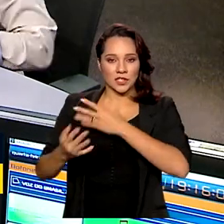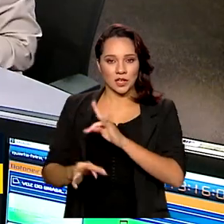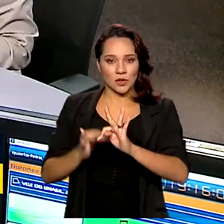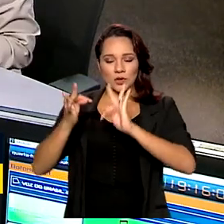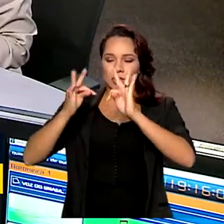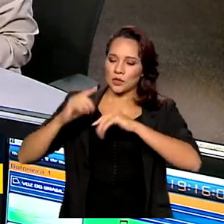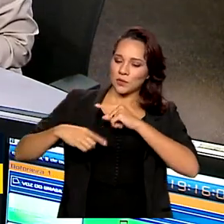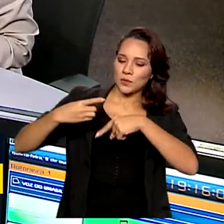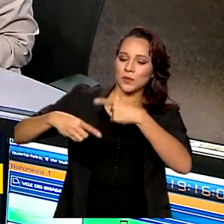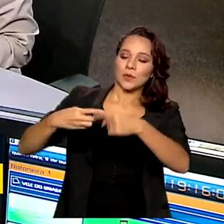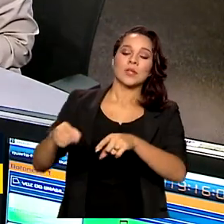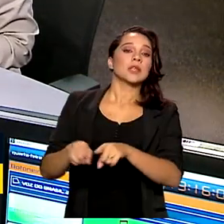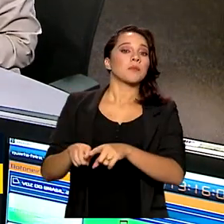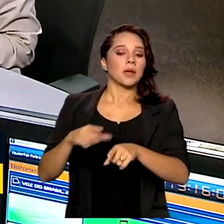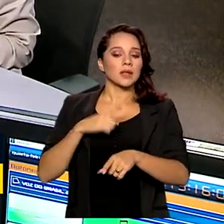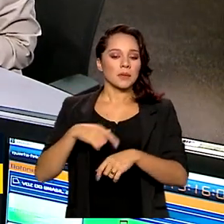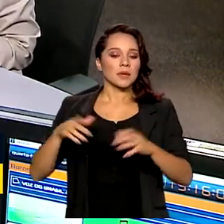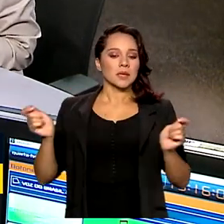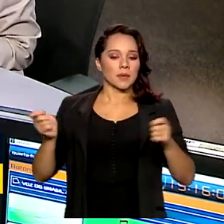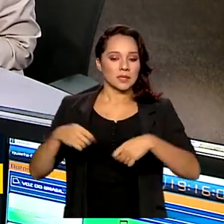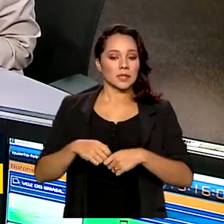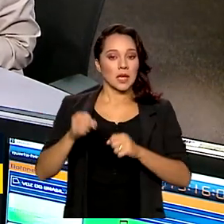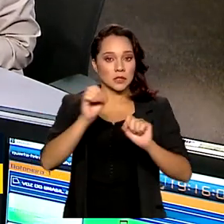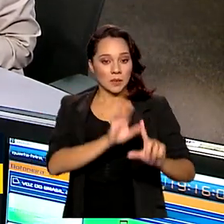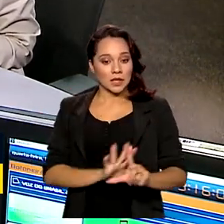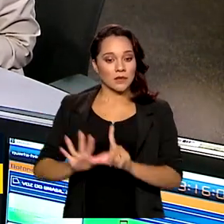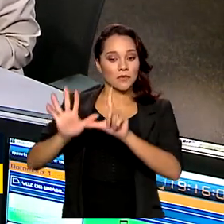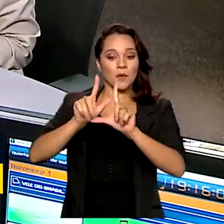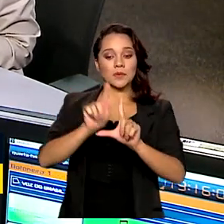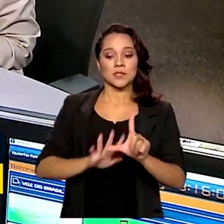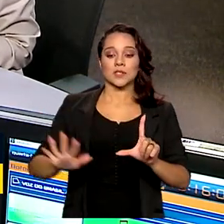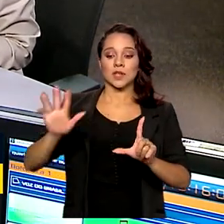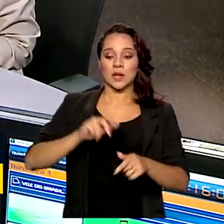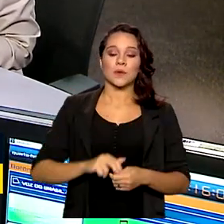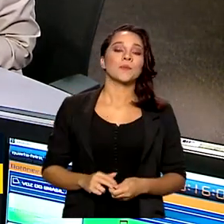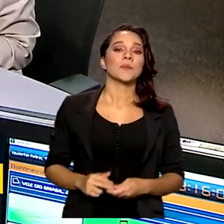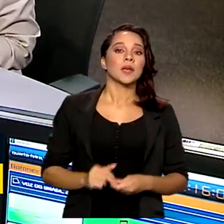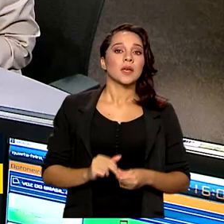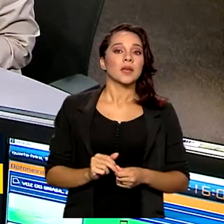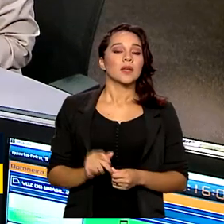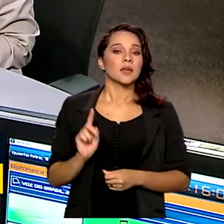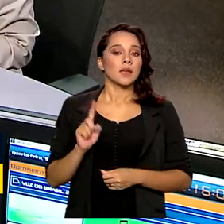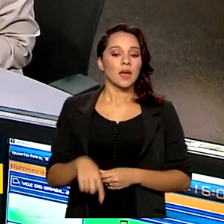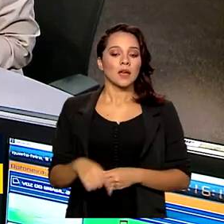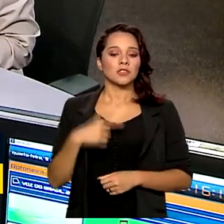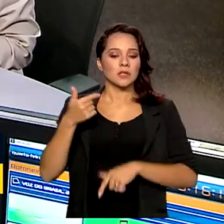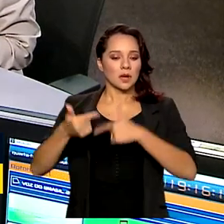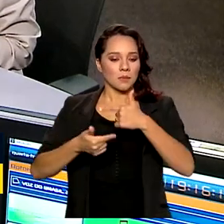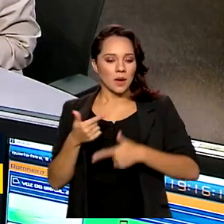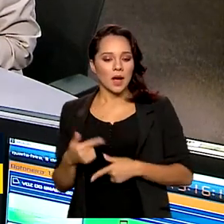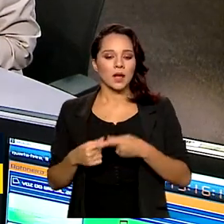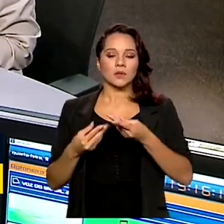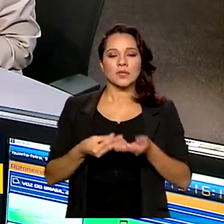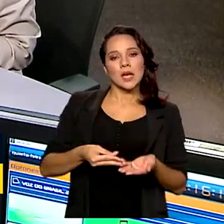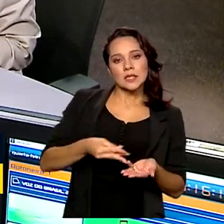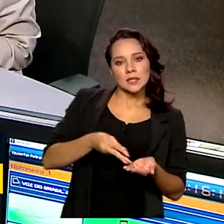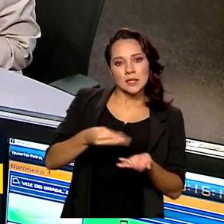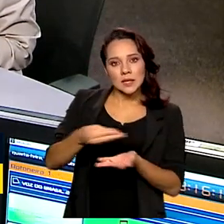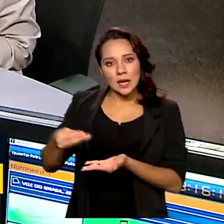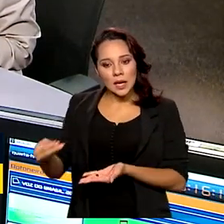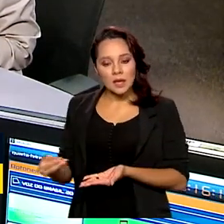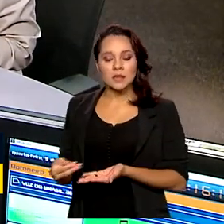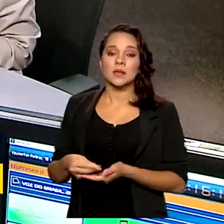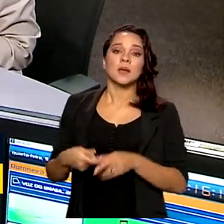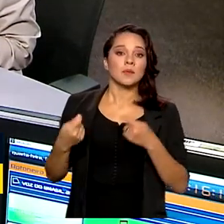em nossas capacidades, plataformas operacionais, no sentido de que os serviços, as entregas